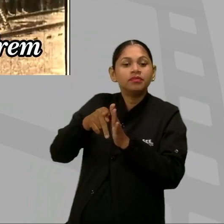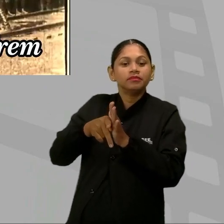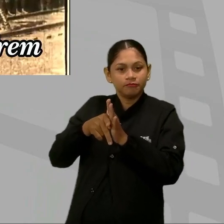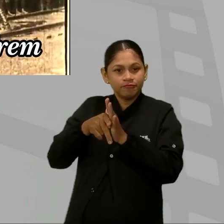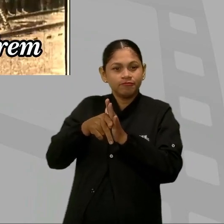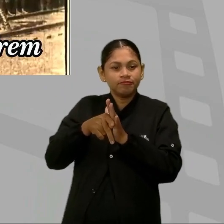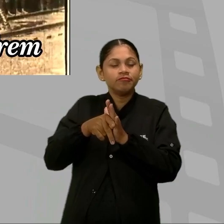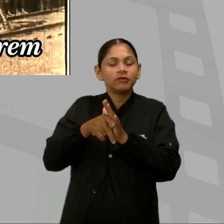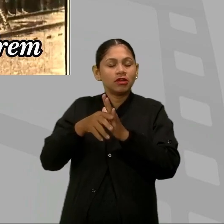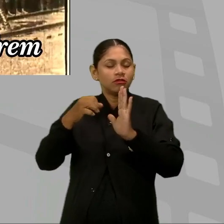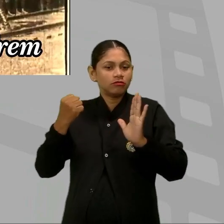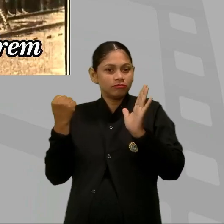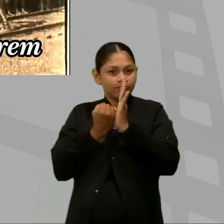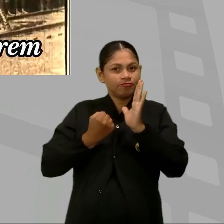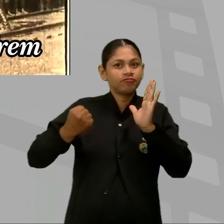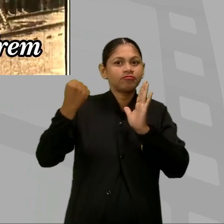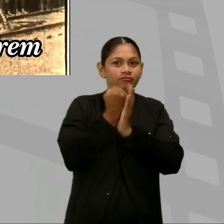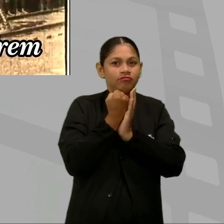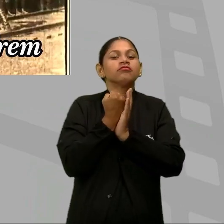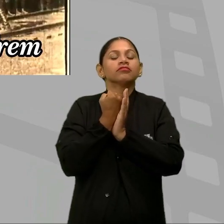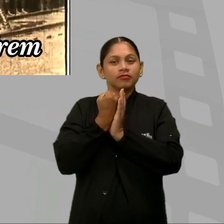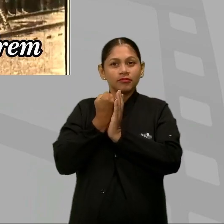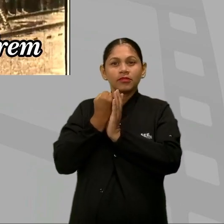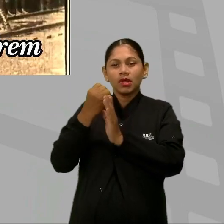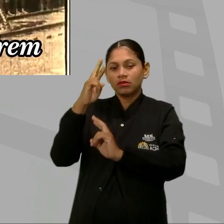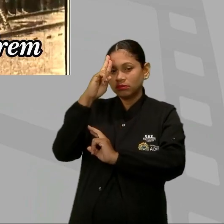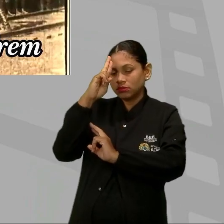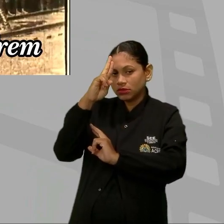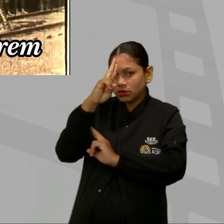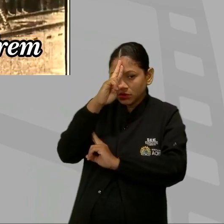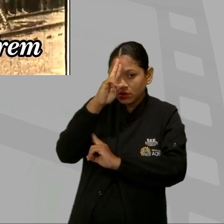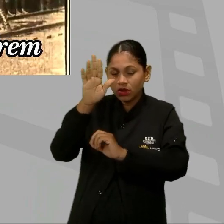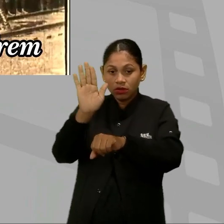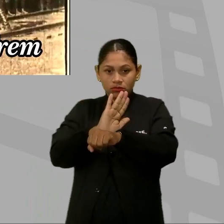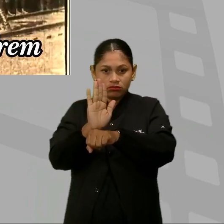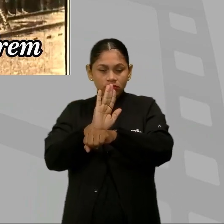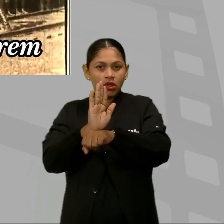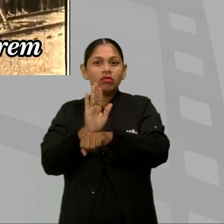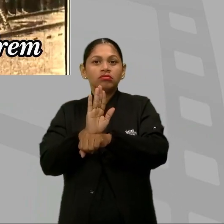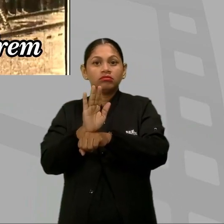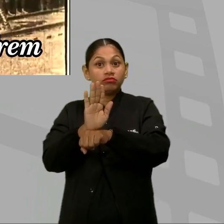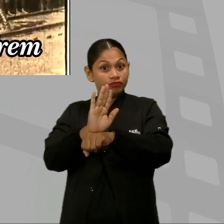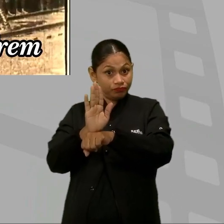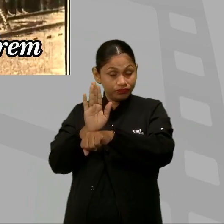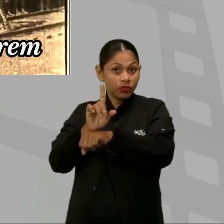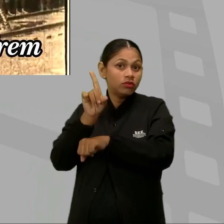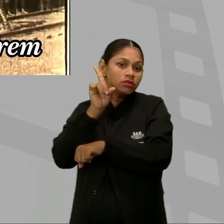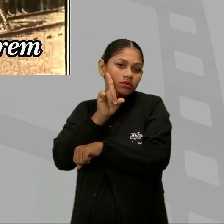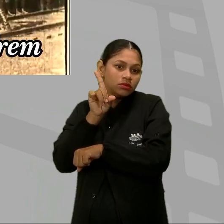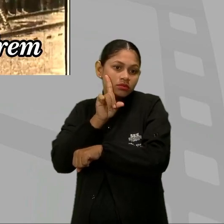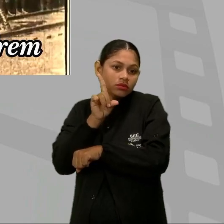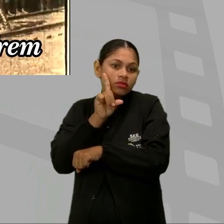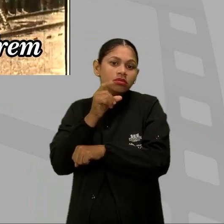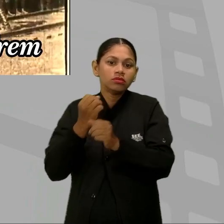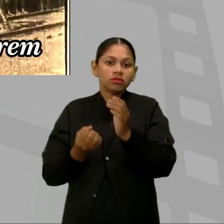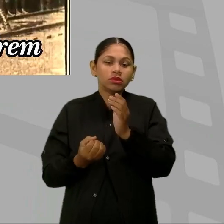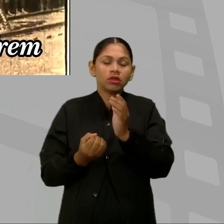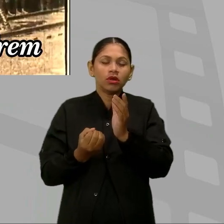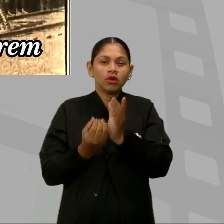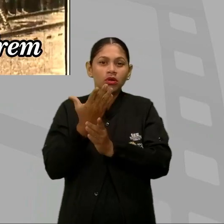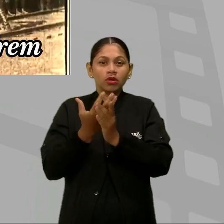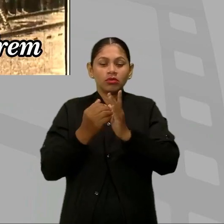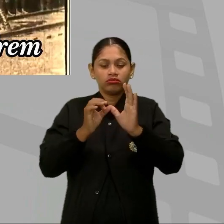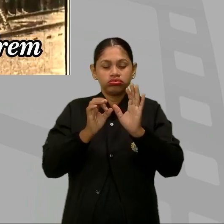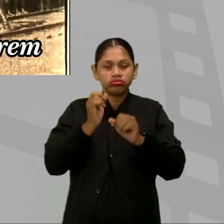grandes marcos da história do cinema. É um filme estadunidense que foi produzido em 1903 e mostra o assalto